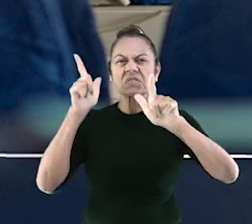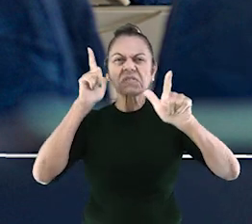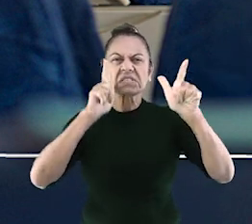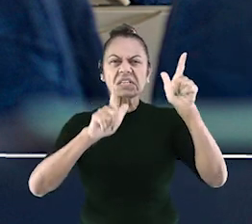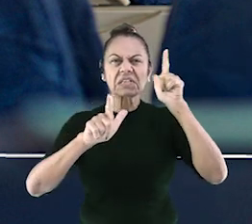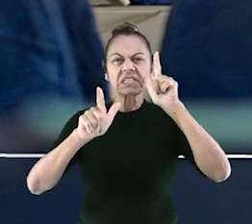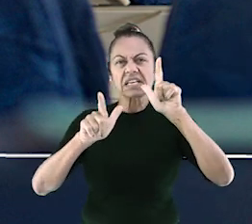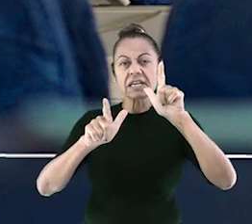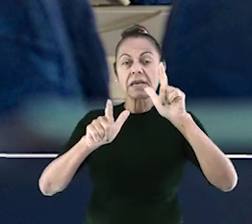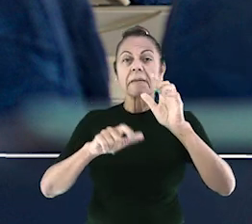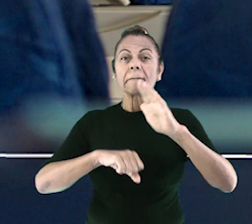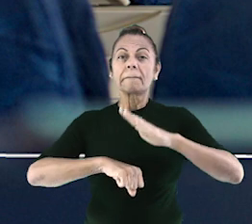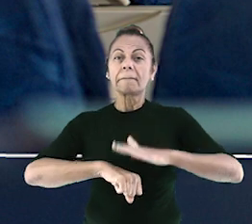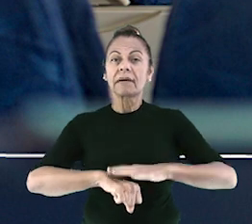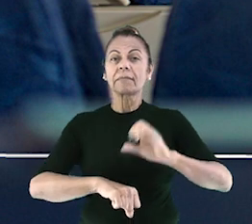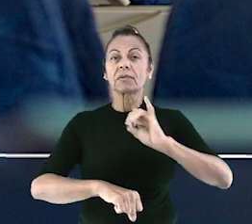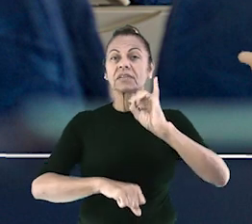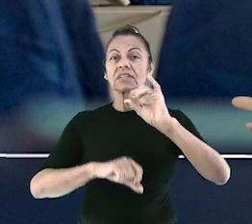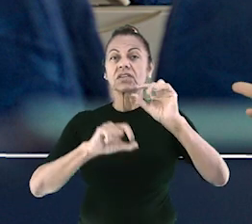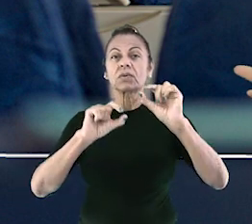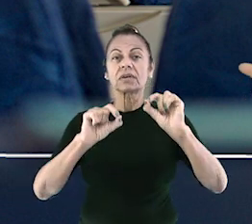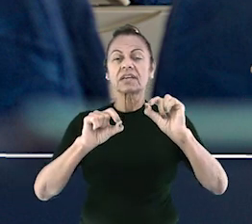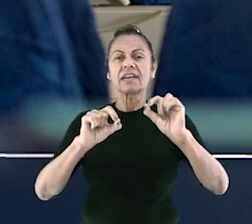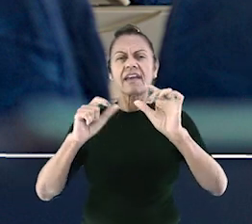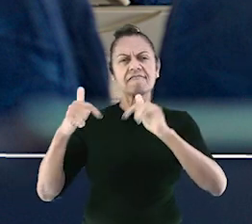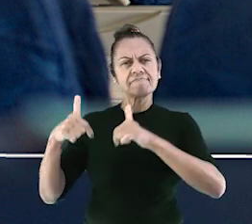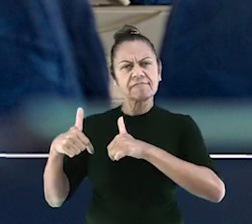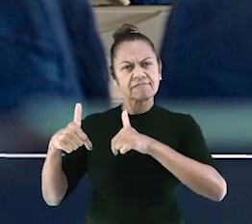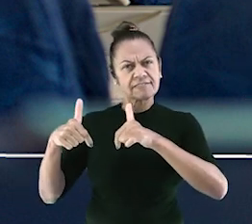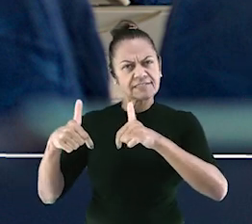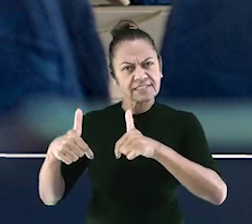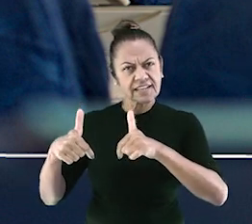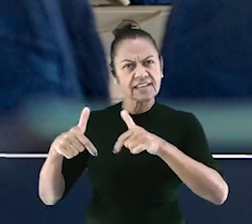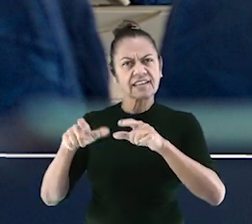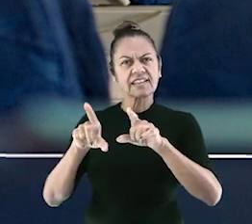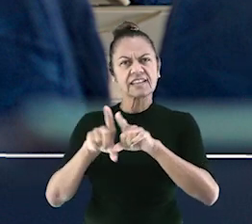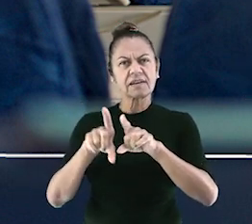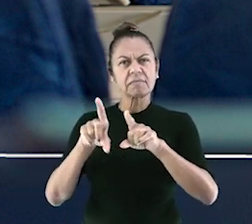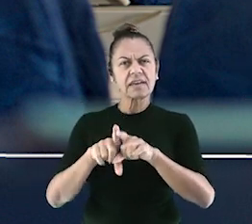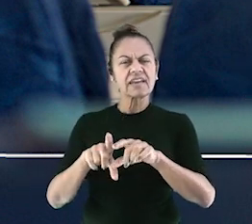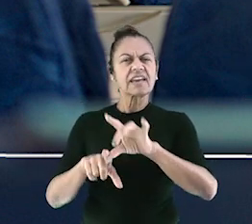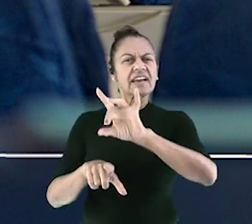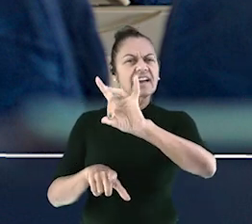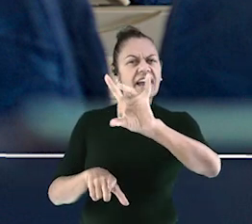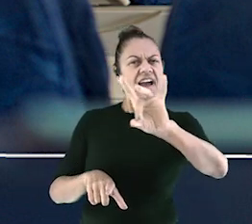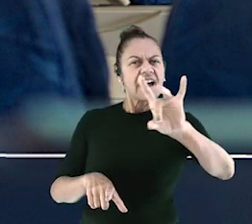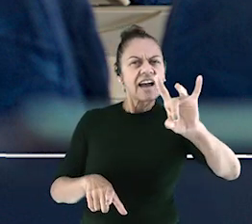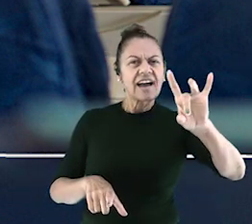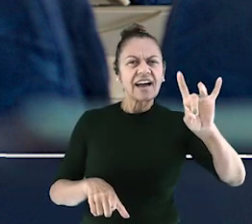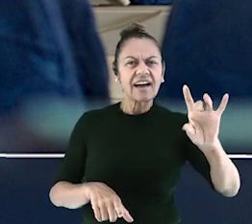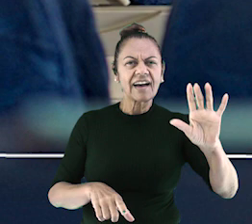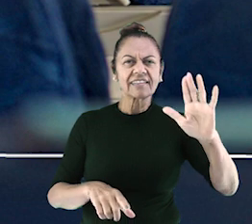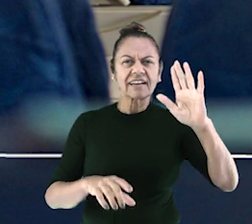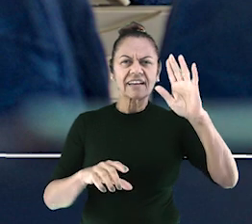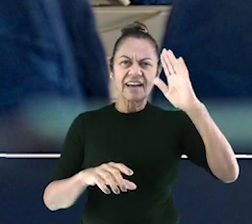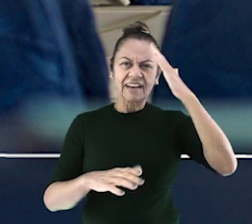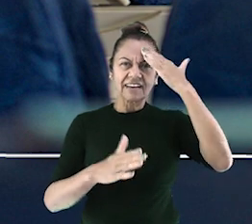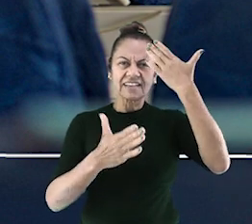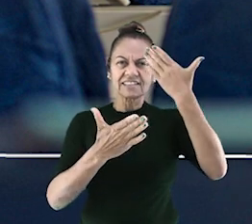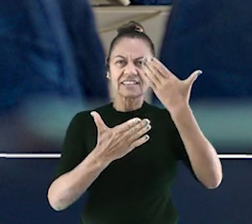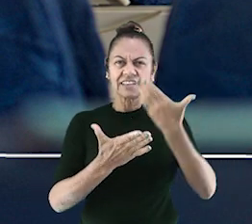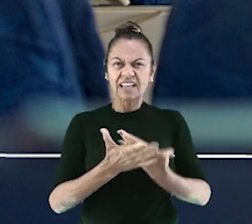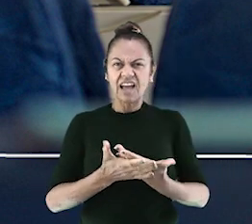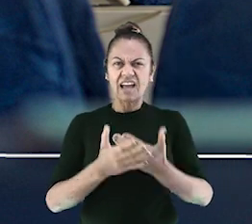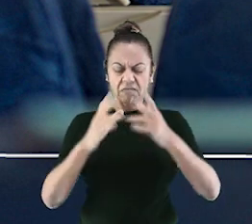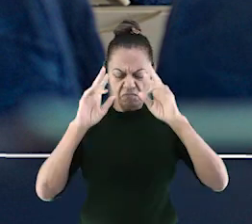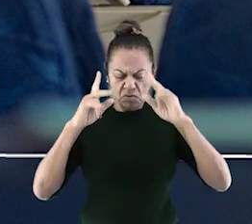perder, saber fazer ou não, e sim de acreditar que podemos